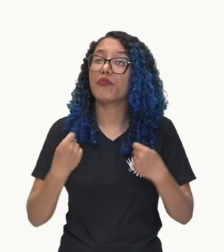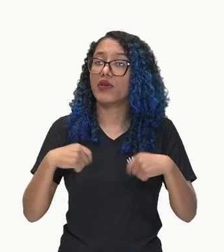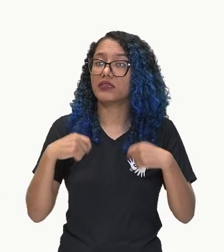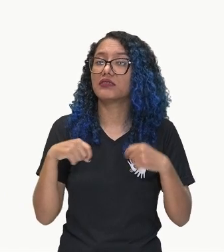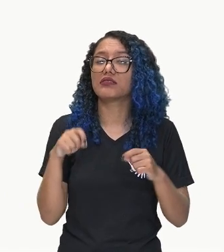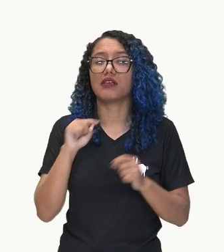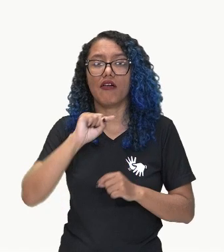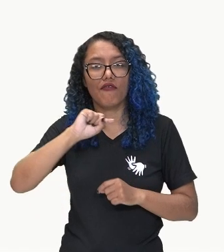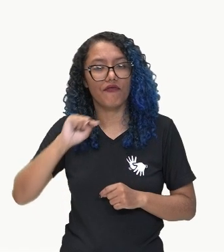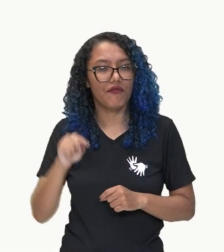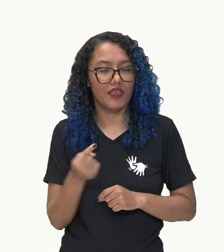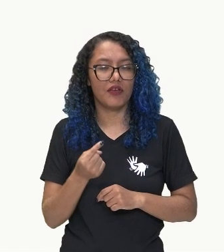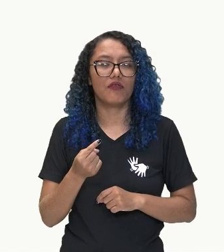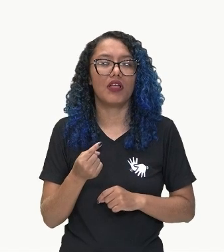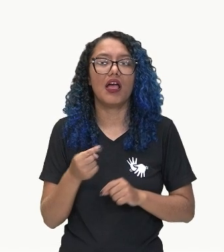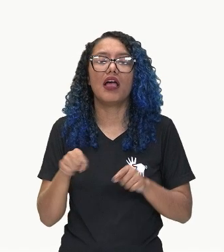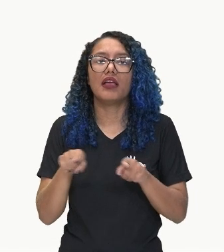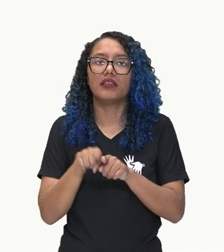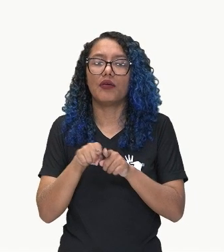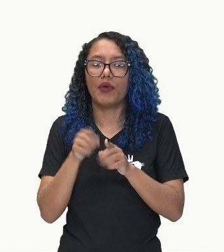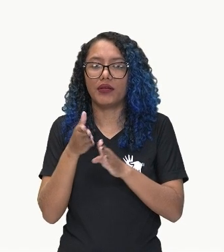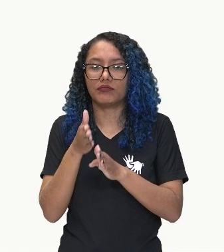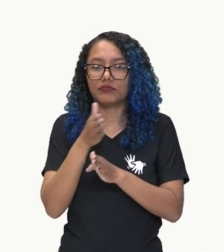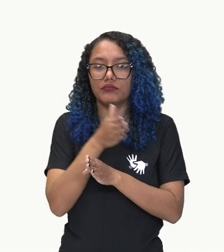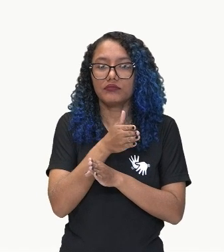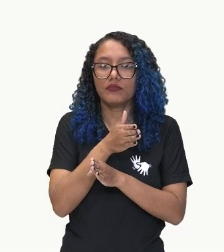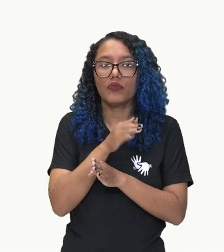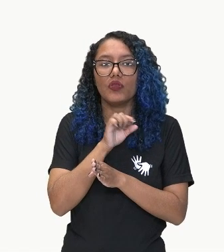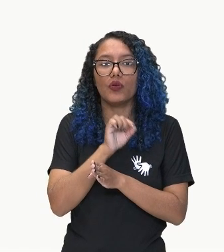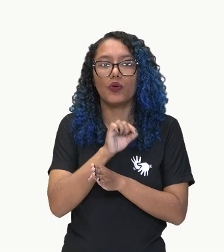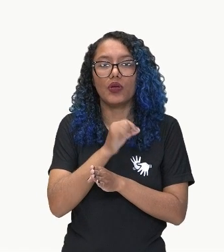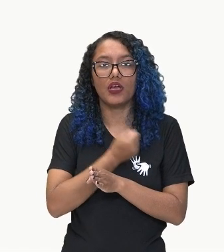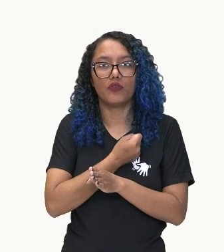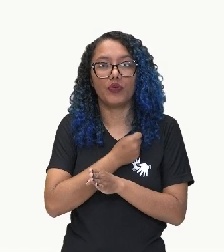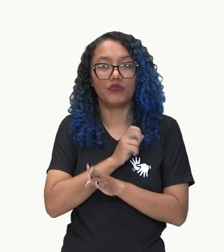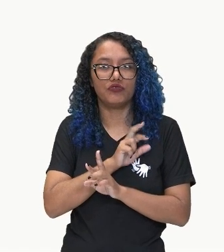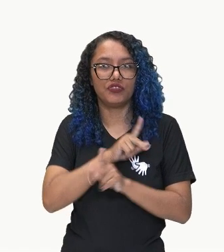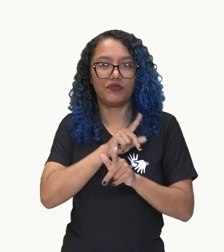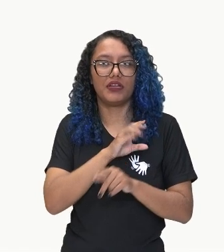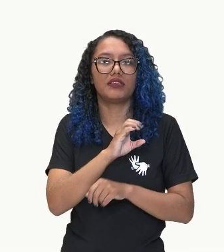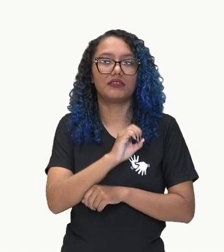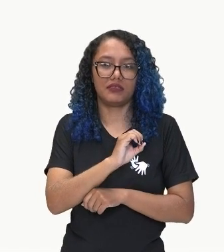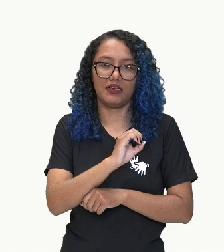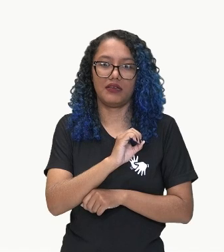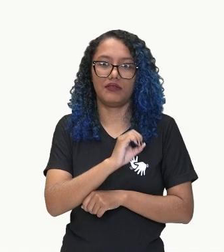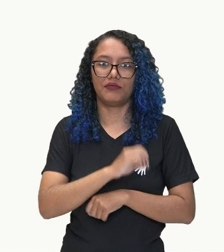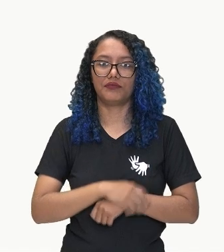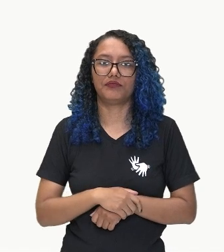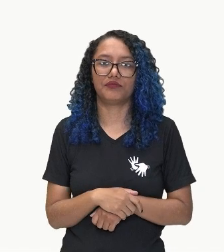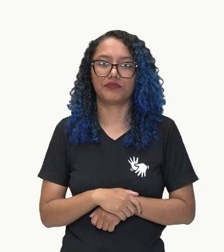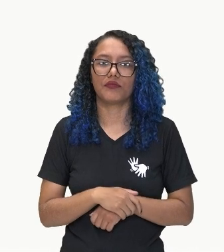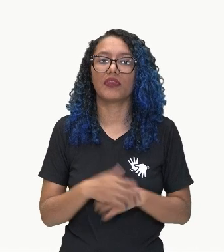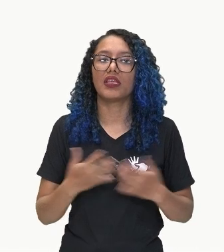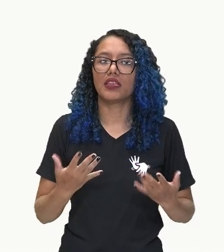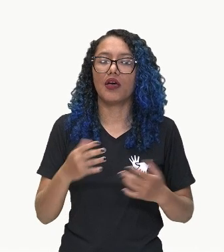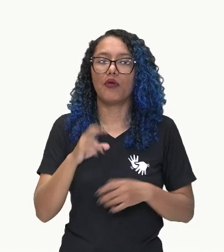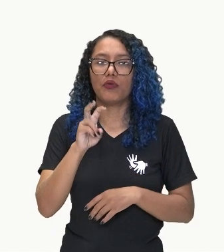que depois da vírgula tenha números diferentes de zero. Então, para transformar